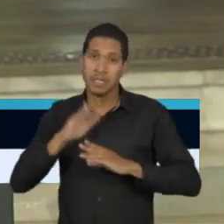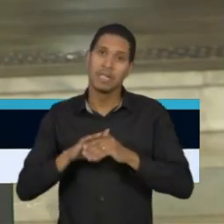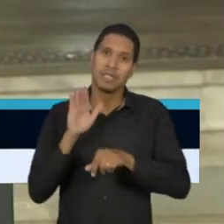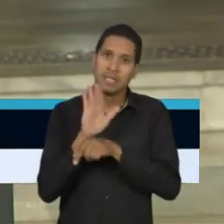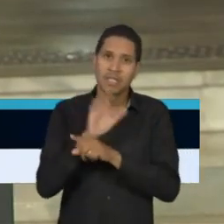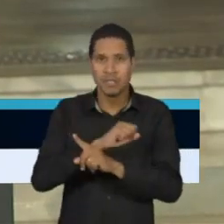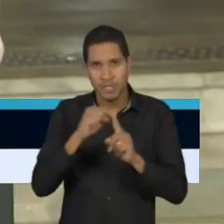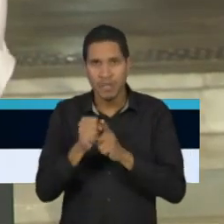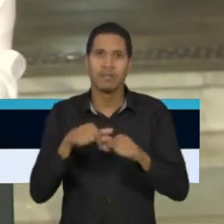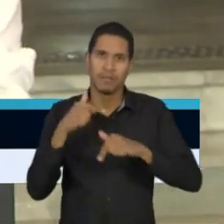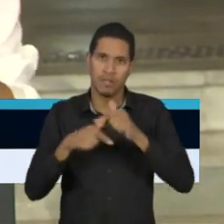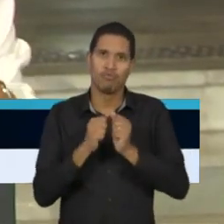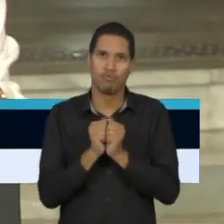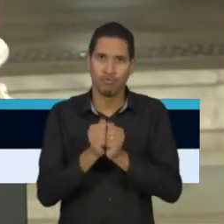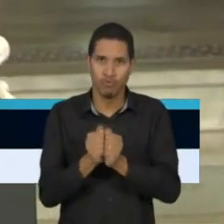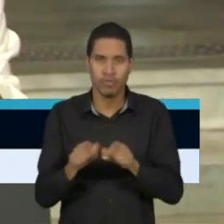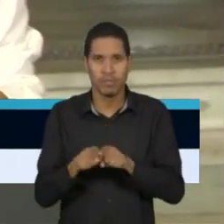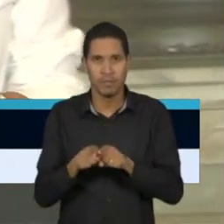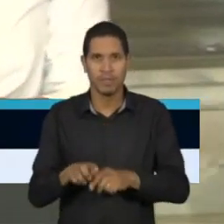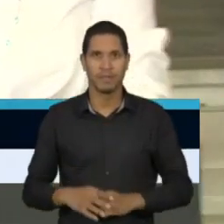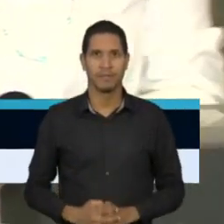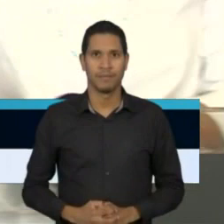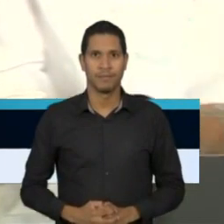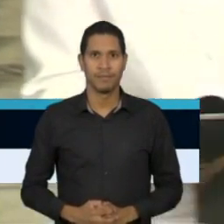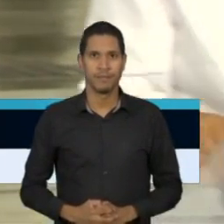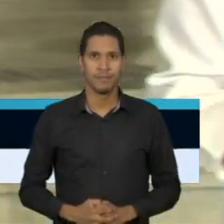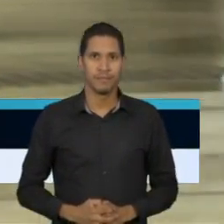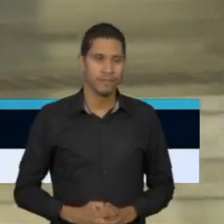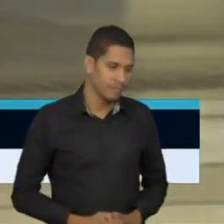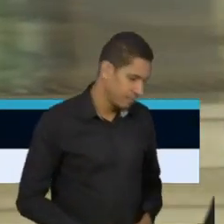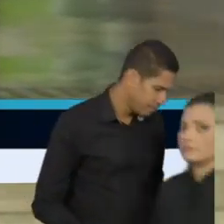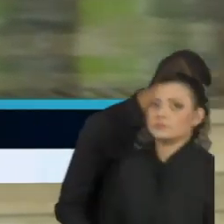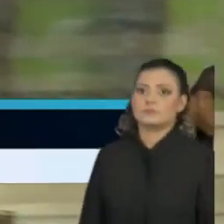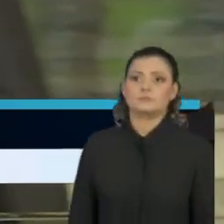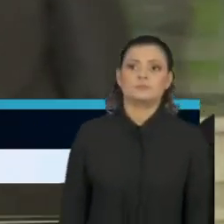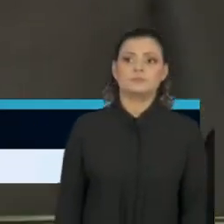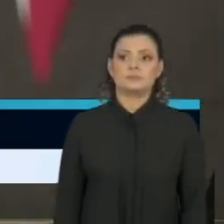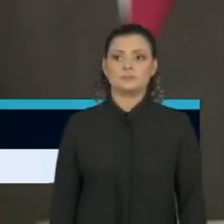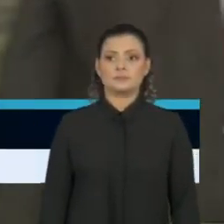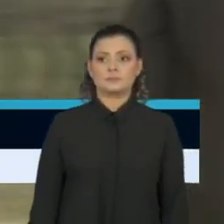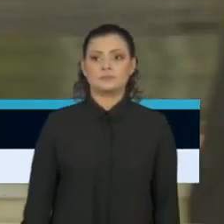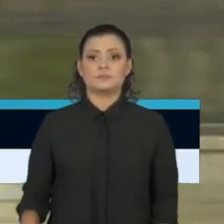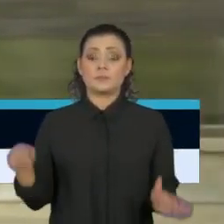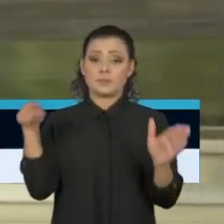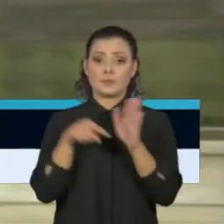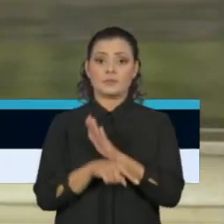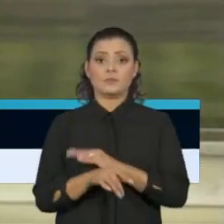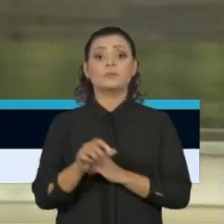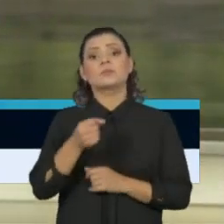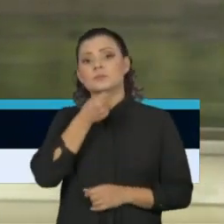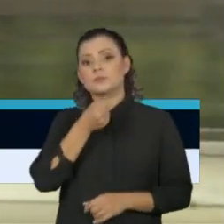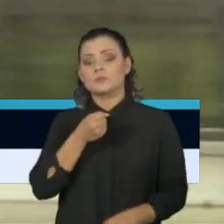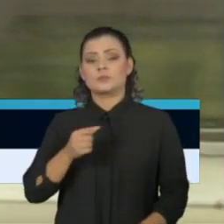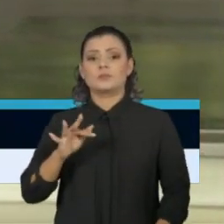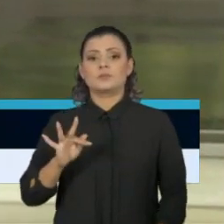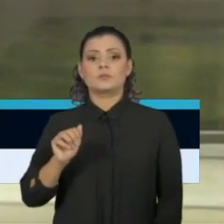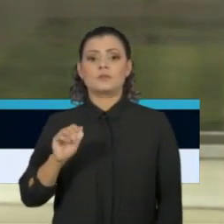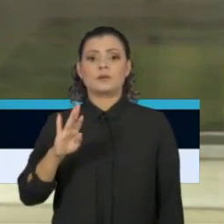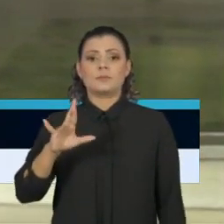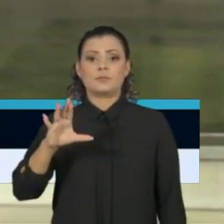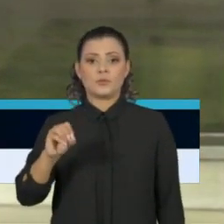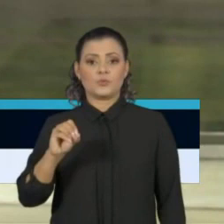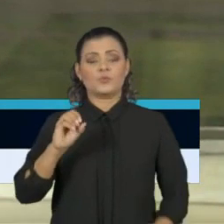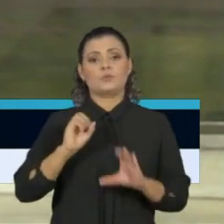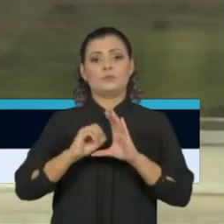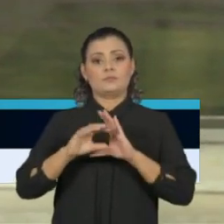estamos trabalhando em conjunto. Obrigado, doutora Helena. A próxima pergunta será do jornalista Fábio Diamante, aqui presente, do SBT.